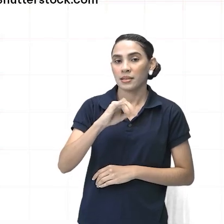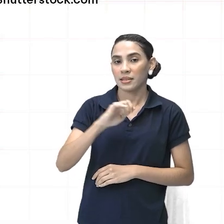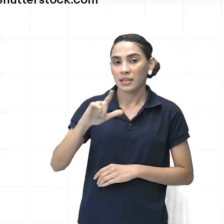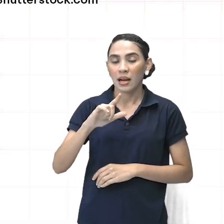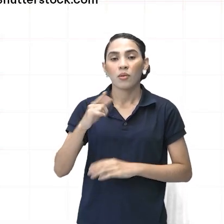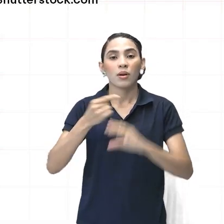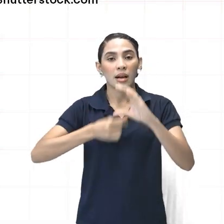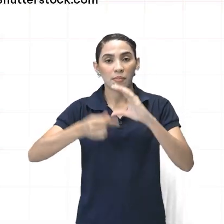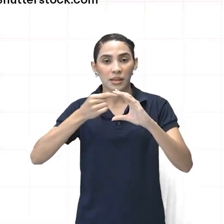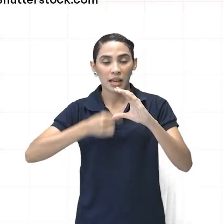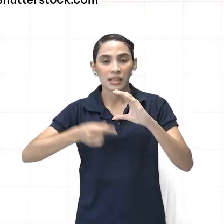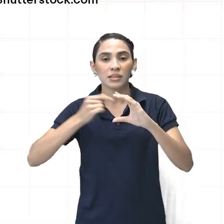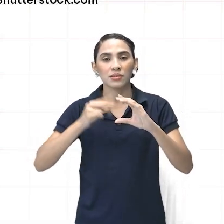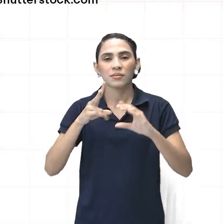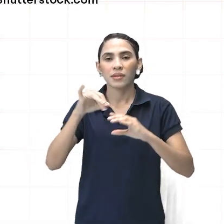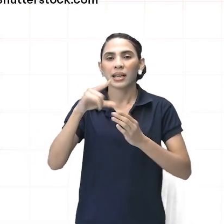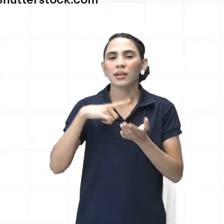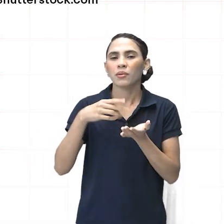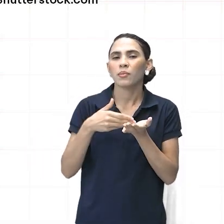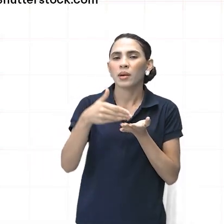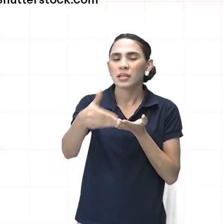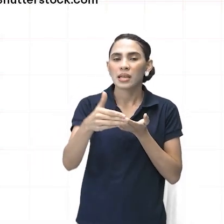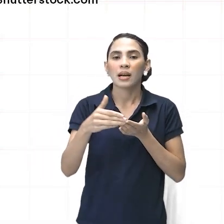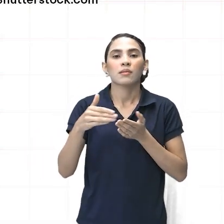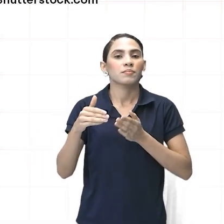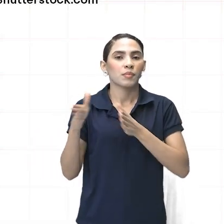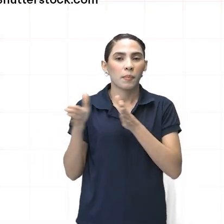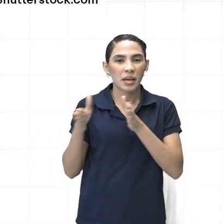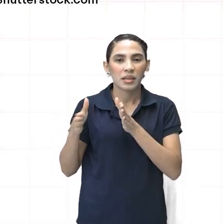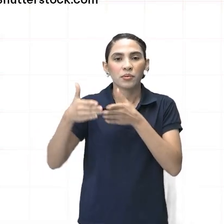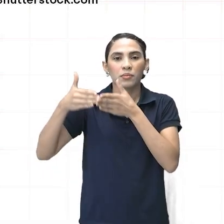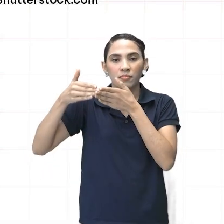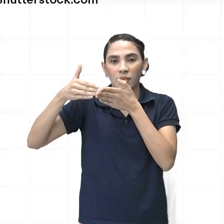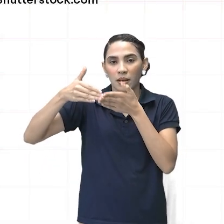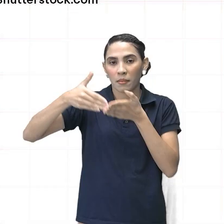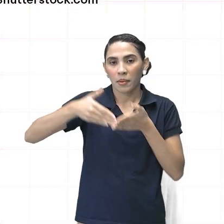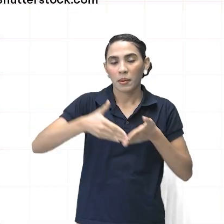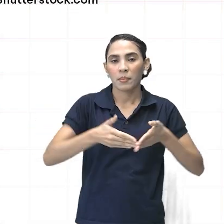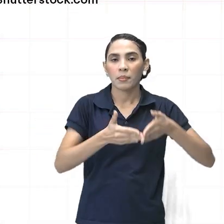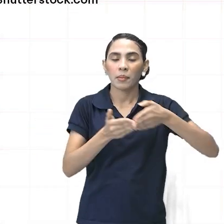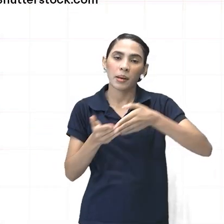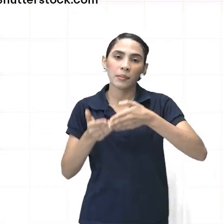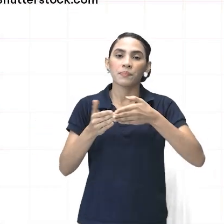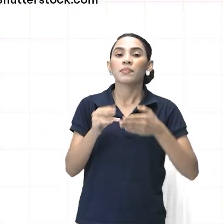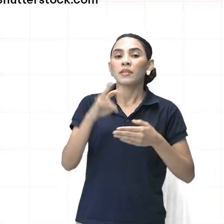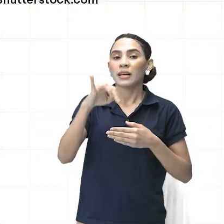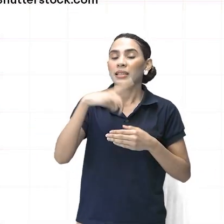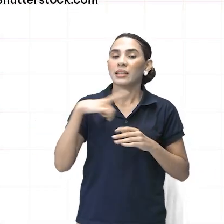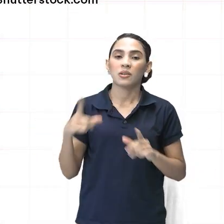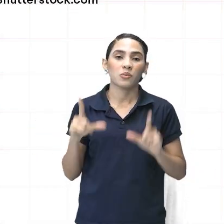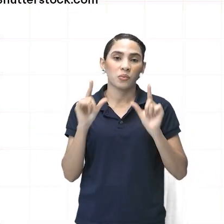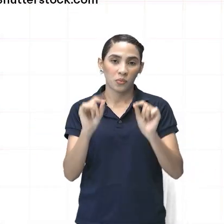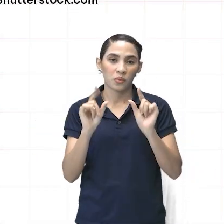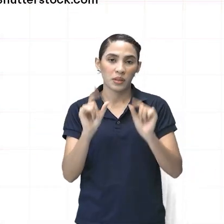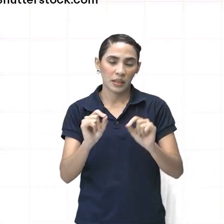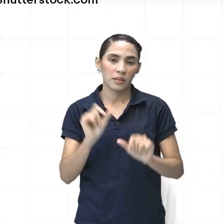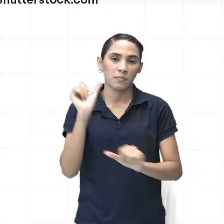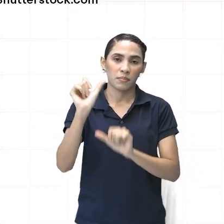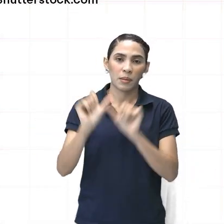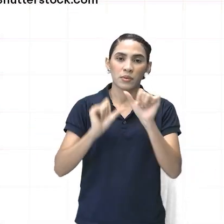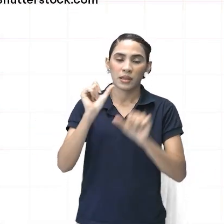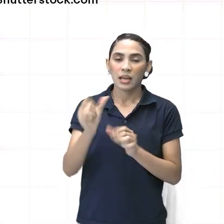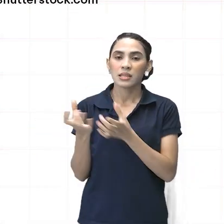capitalismo comercial, gente, vai iniciar lá desde o período das grandes navegações, onde vai ter o quê? Uma